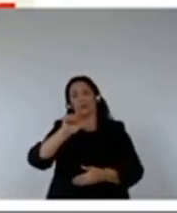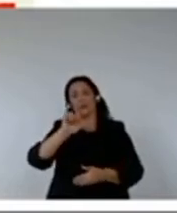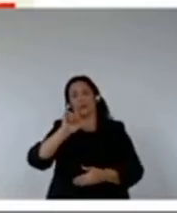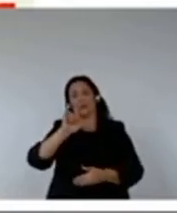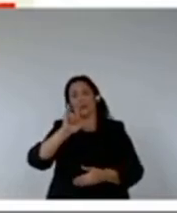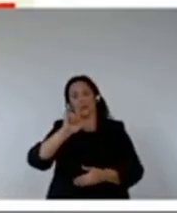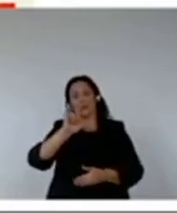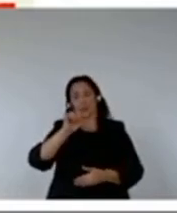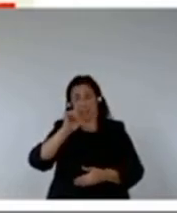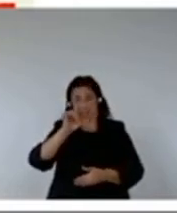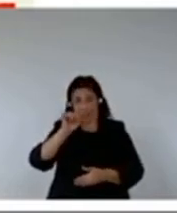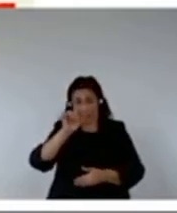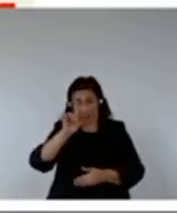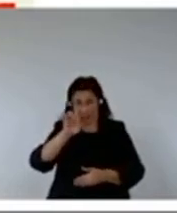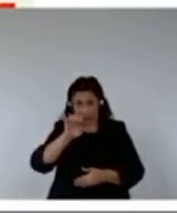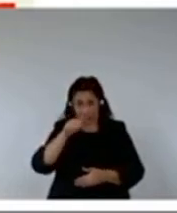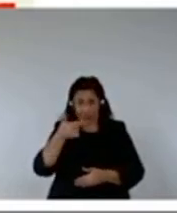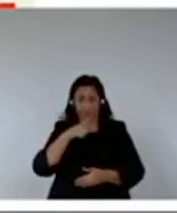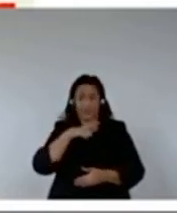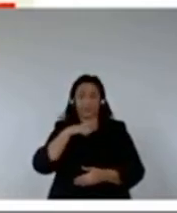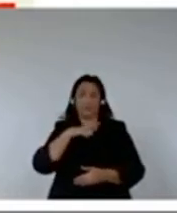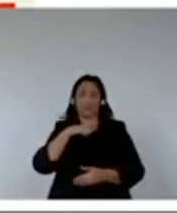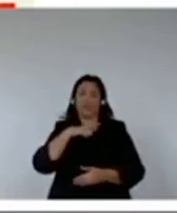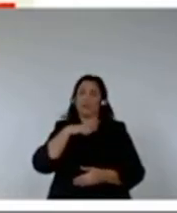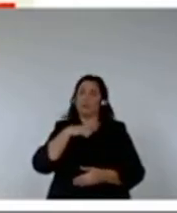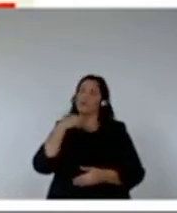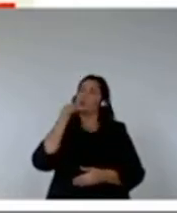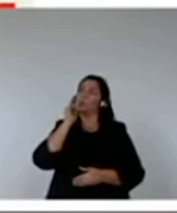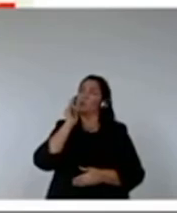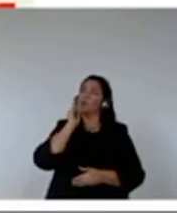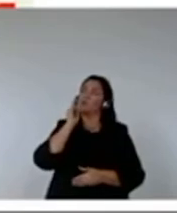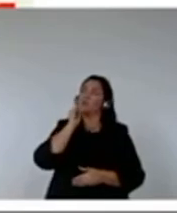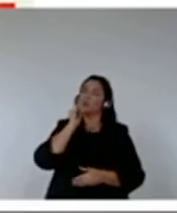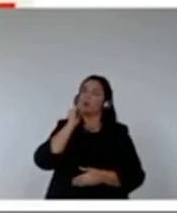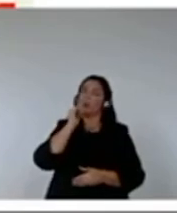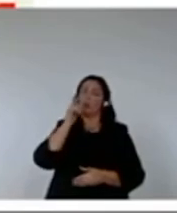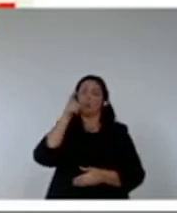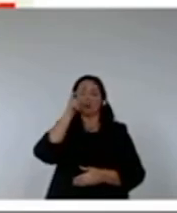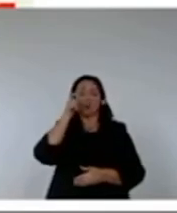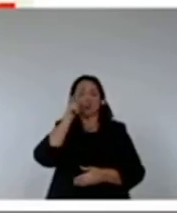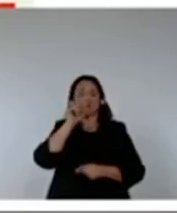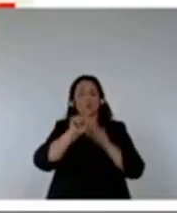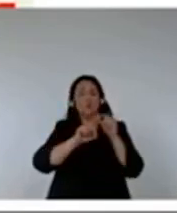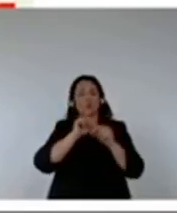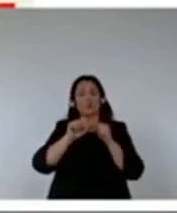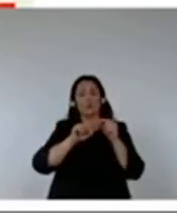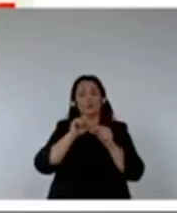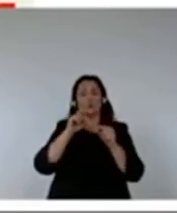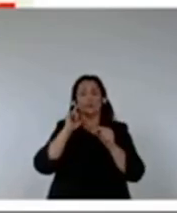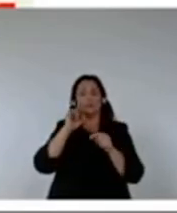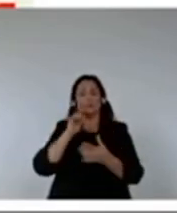da fragilidade, a gente tem uma situação interessante, que é encontrar